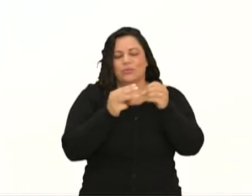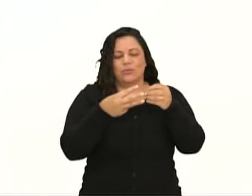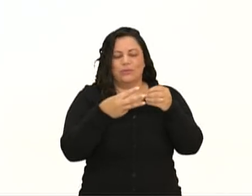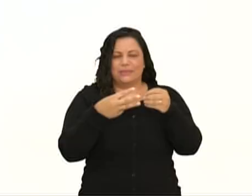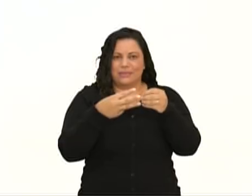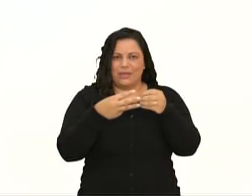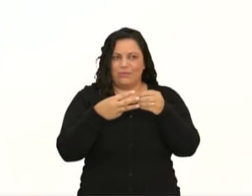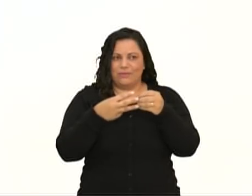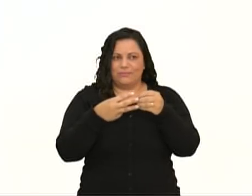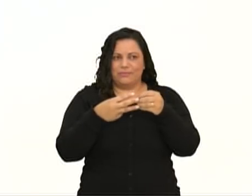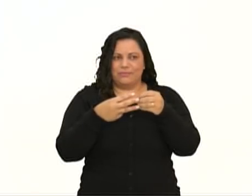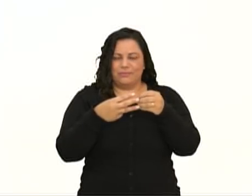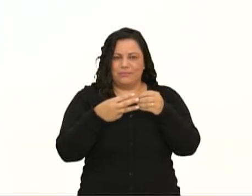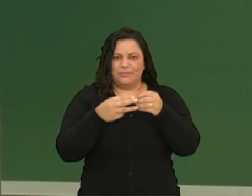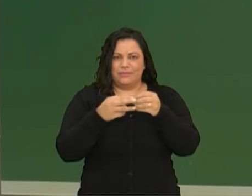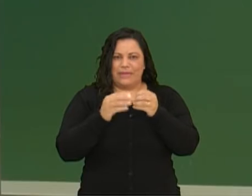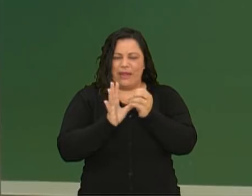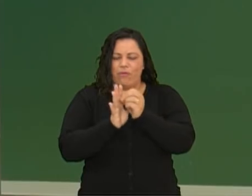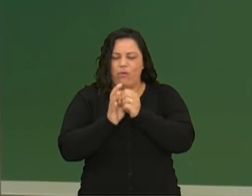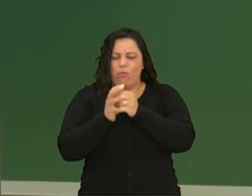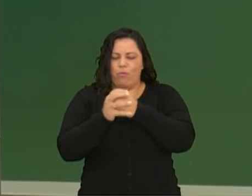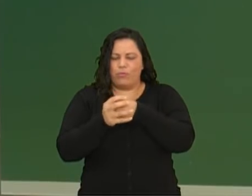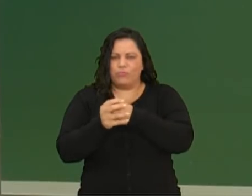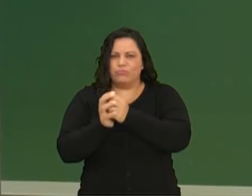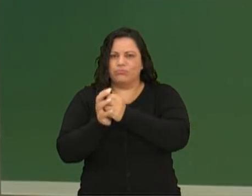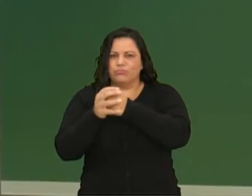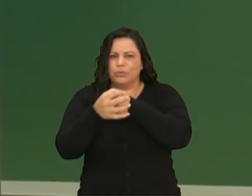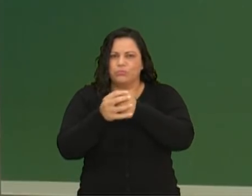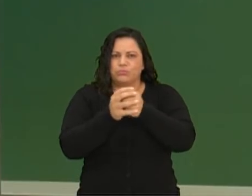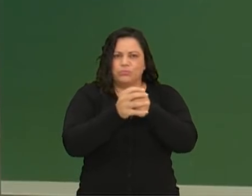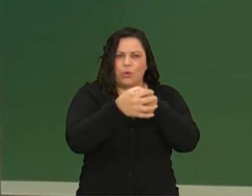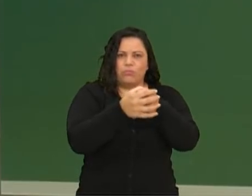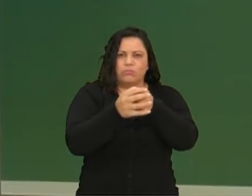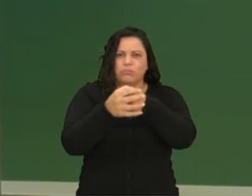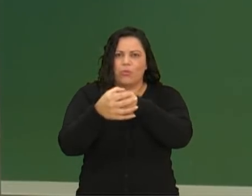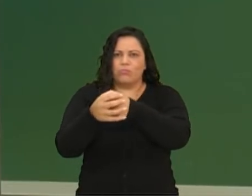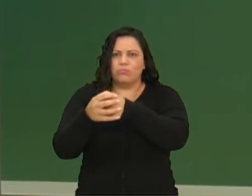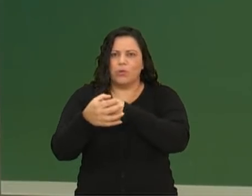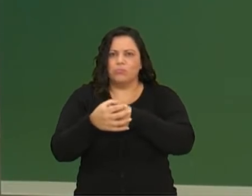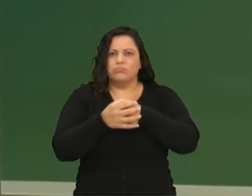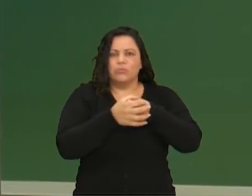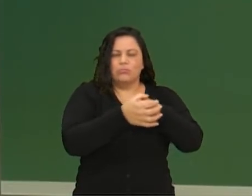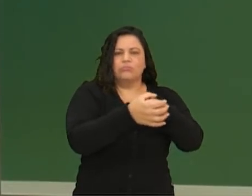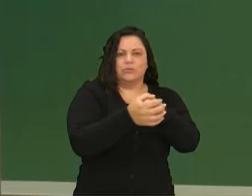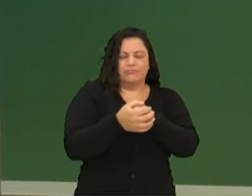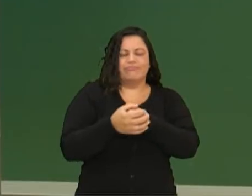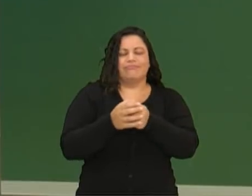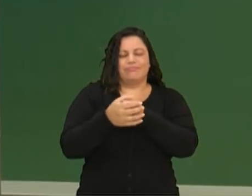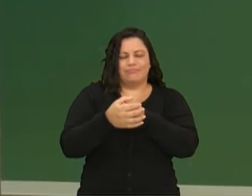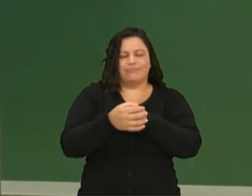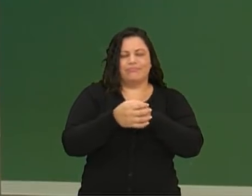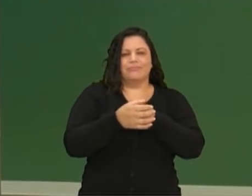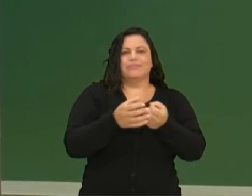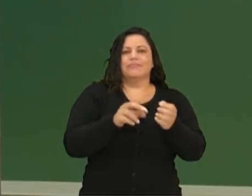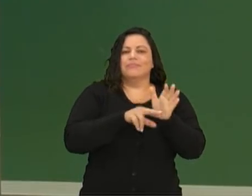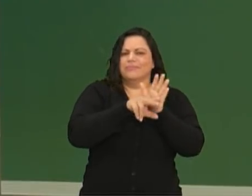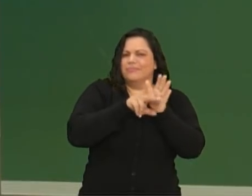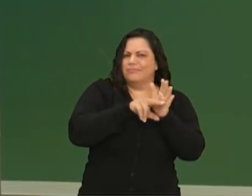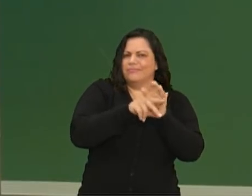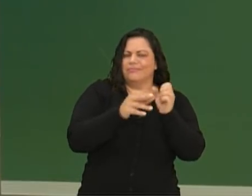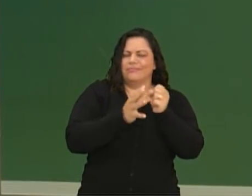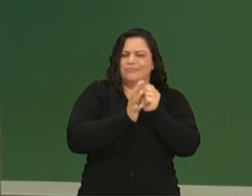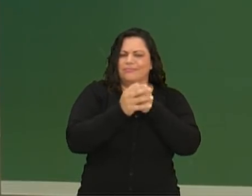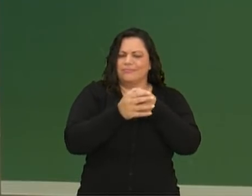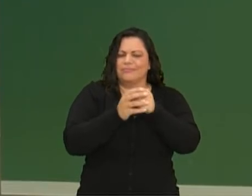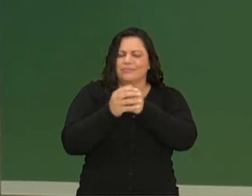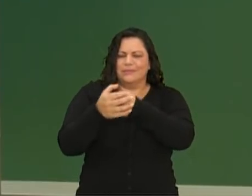ele vem daqui, ó, e ele vai engloba, como se fosse engolir aquelas bactérias e vai soltar